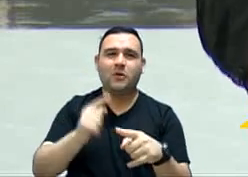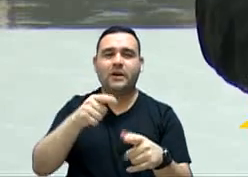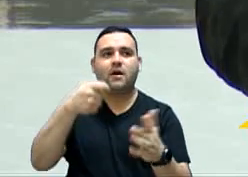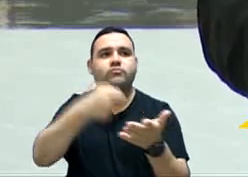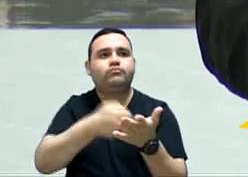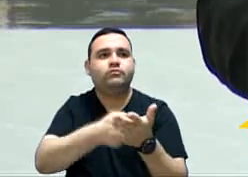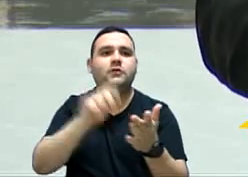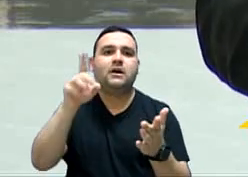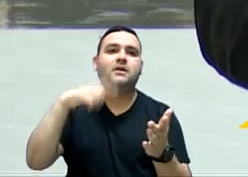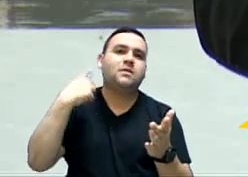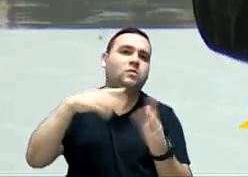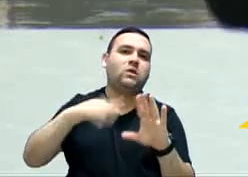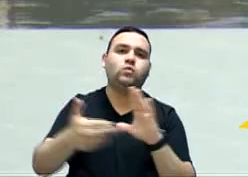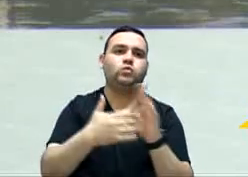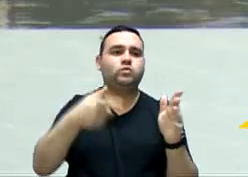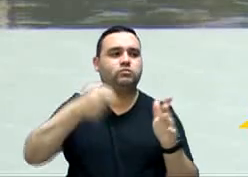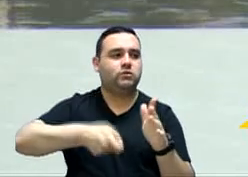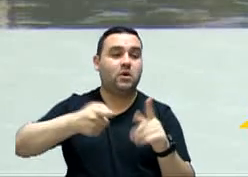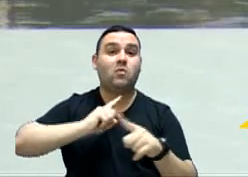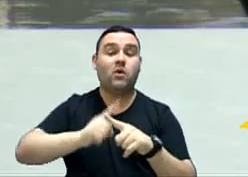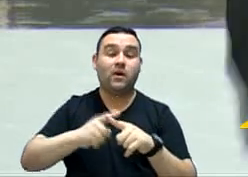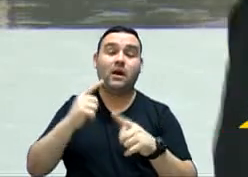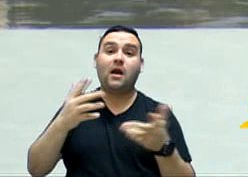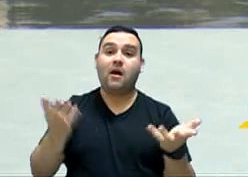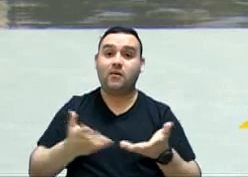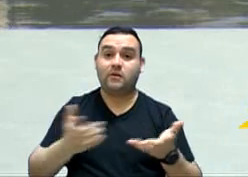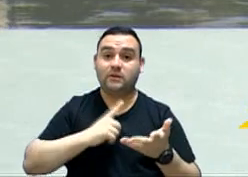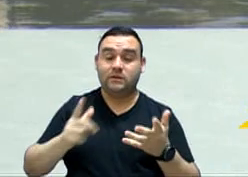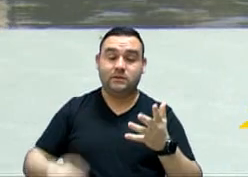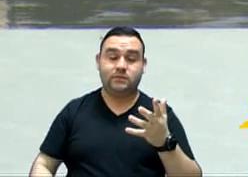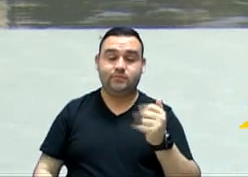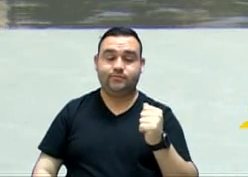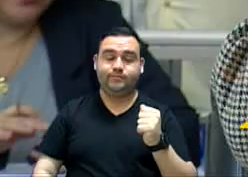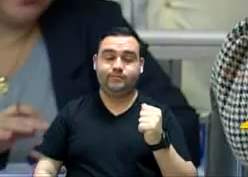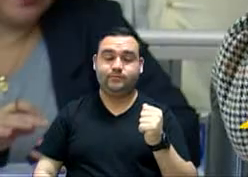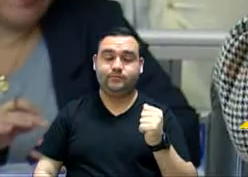dos deputados daqui. Vamos cobrar os nossos deputados. Porque se vem aqui do... Porque